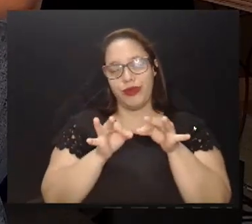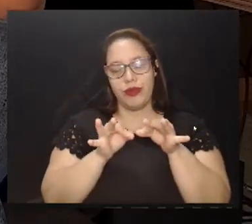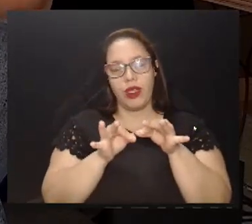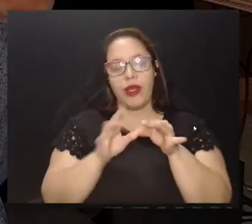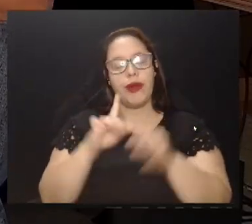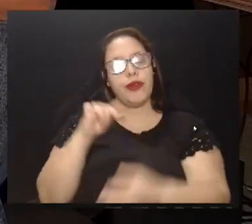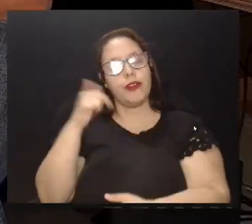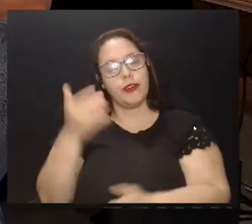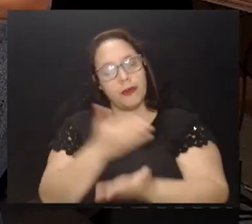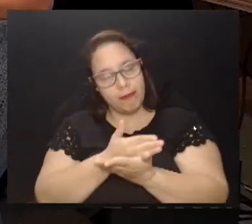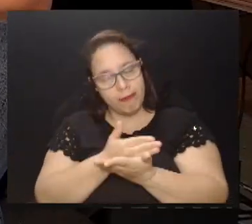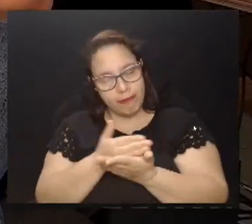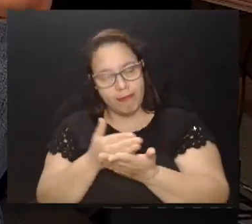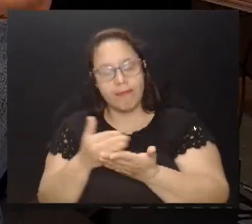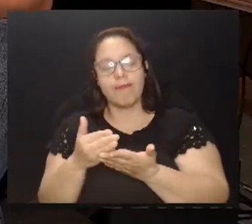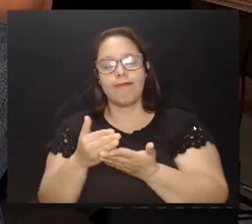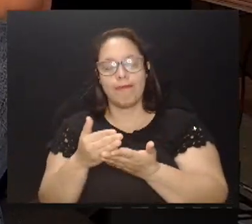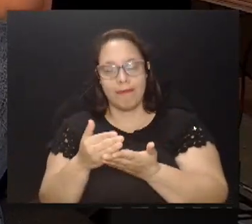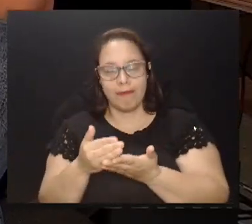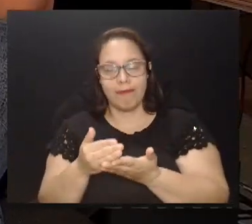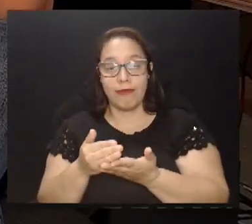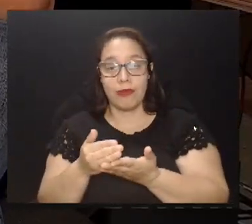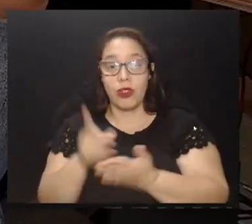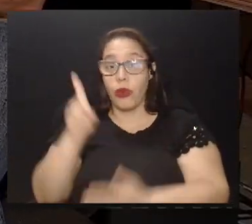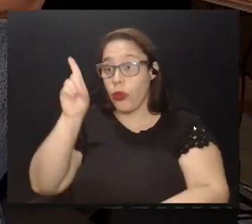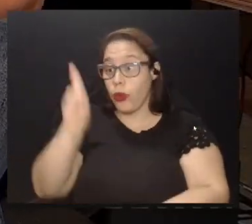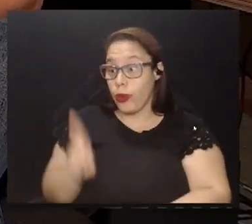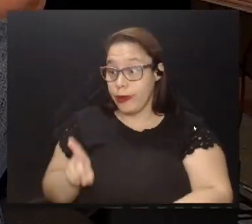daí. E o diretor tem uma função muito